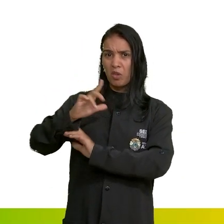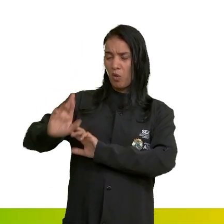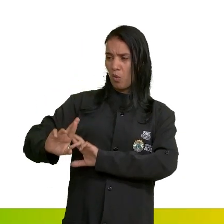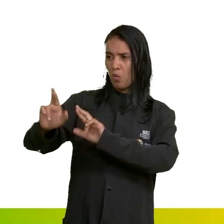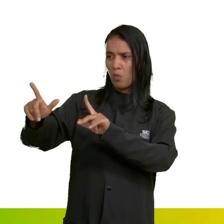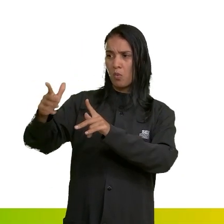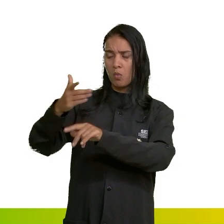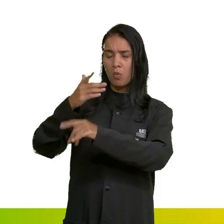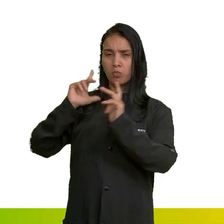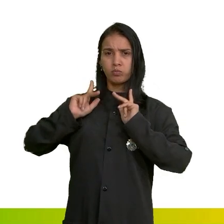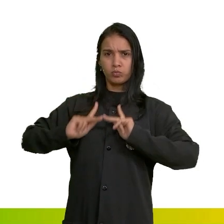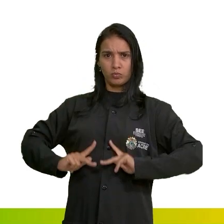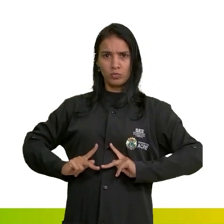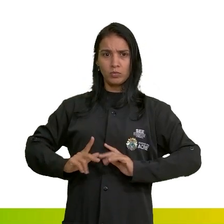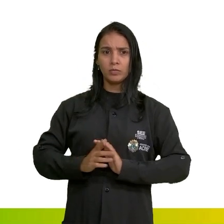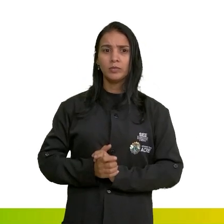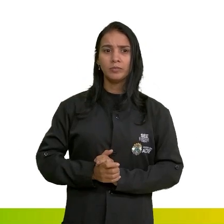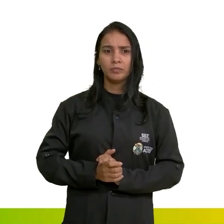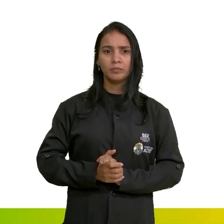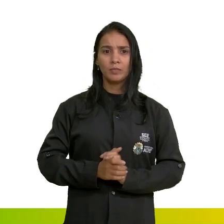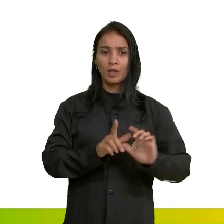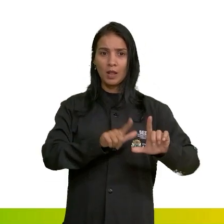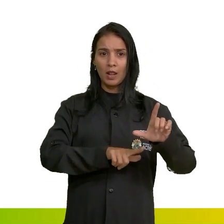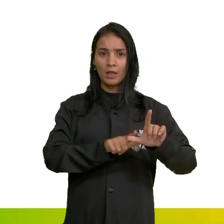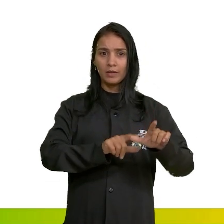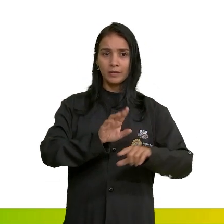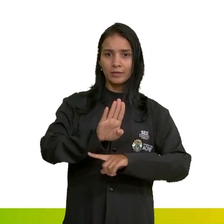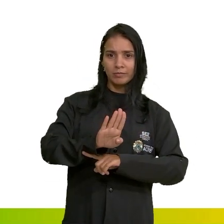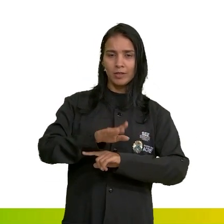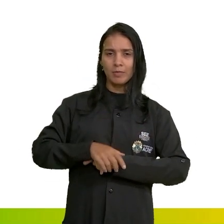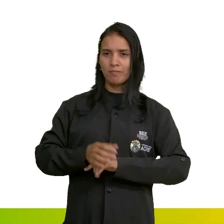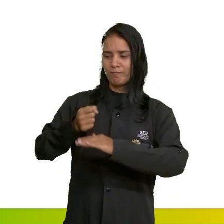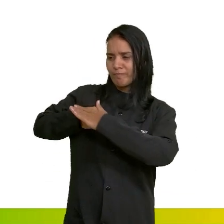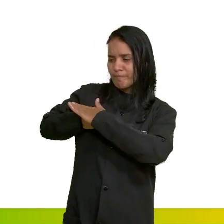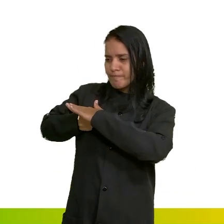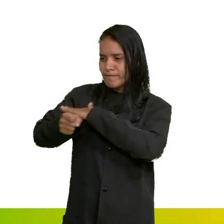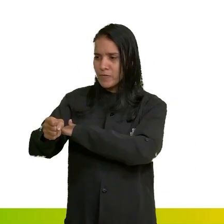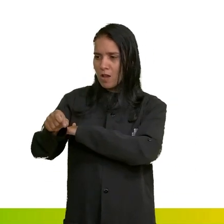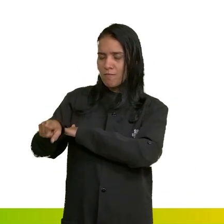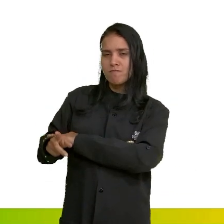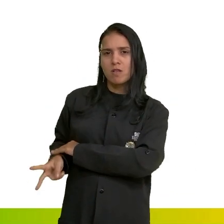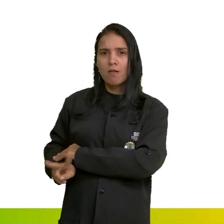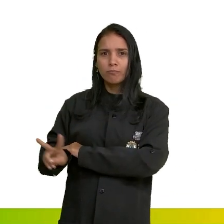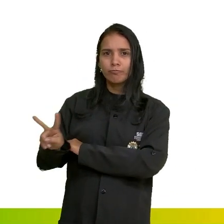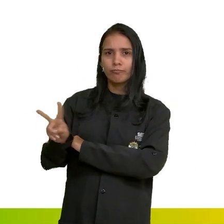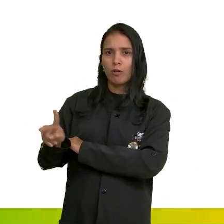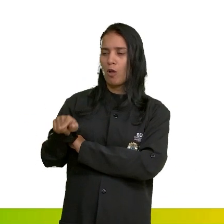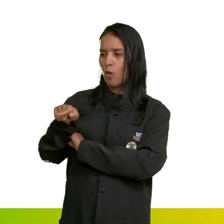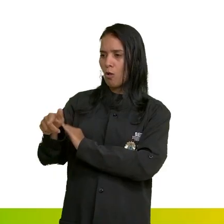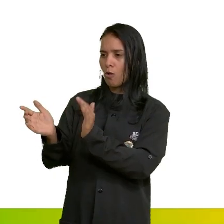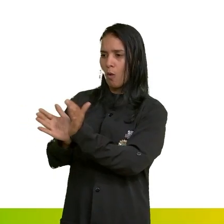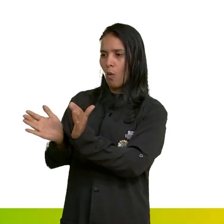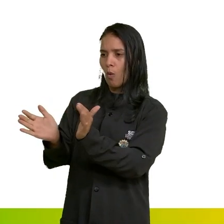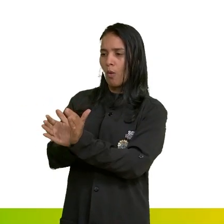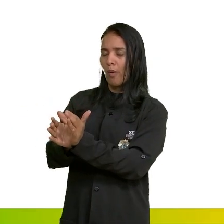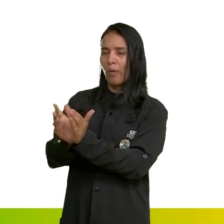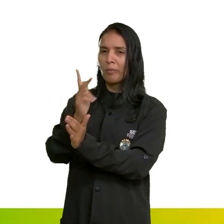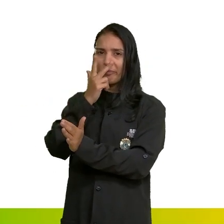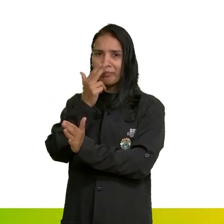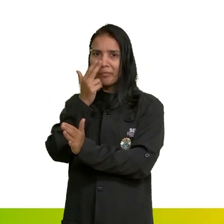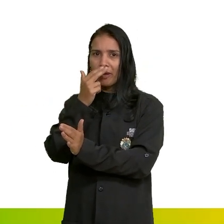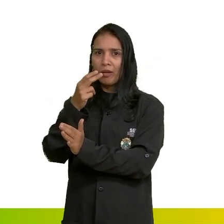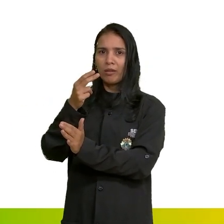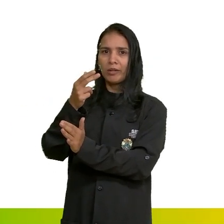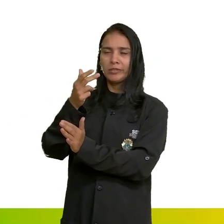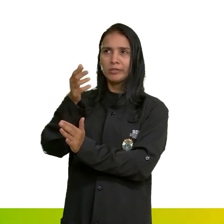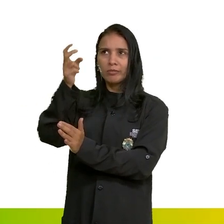B. Impor os próprios valores a um grupo considerado atrasado culturalmente.